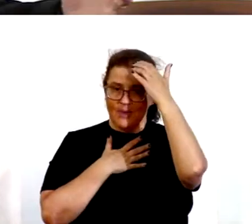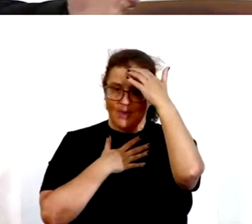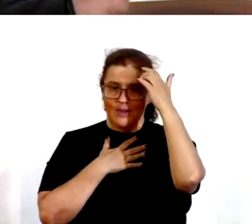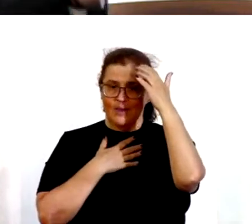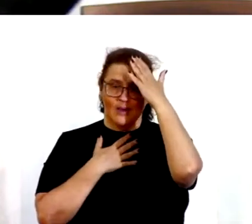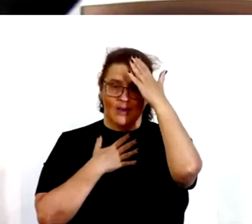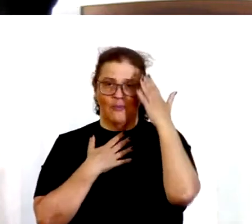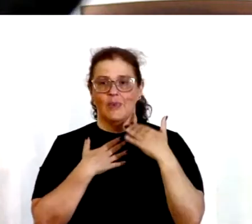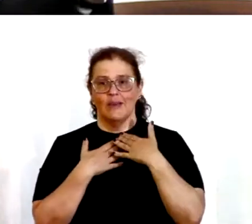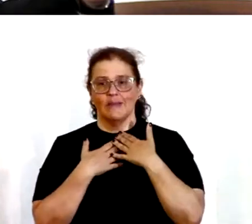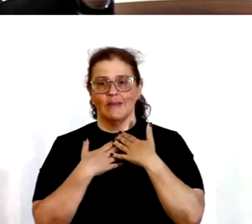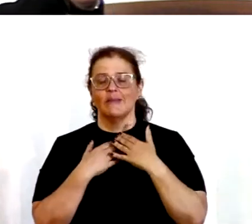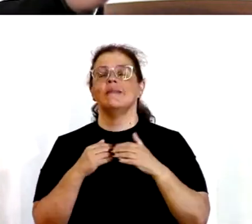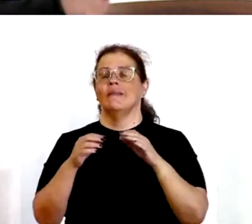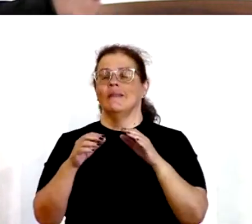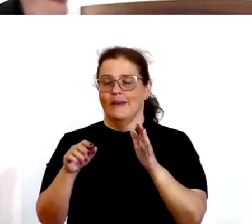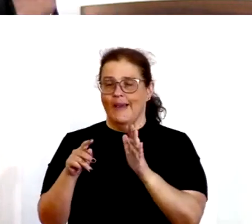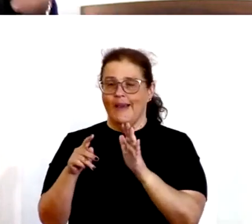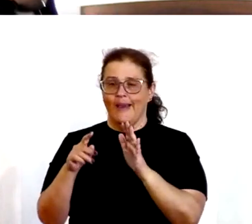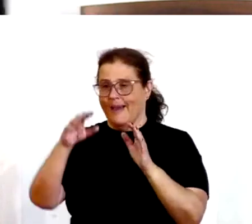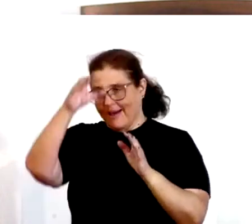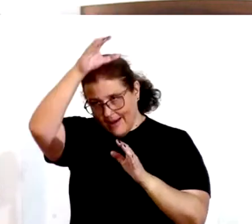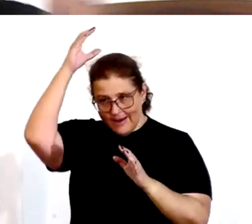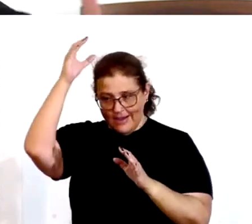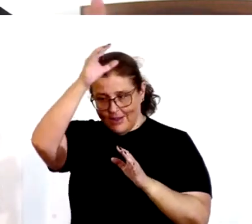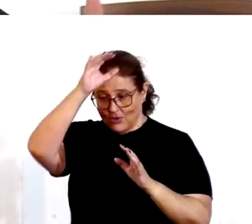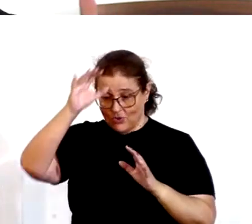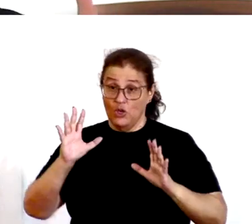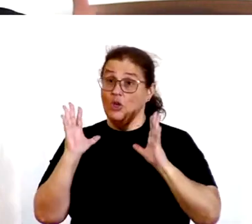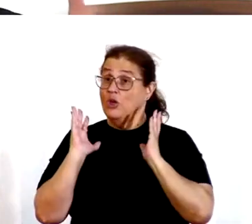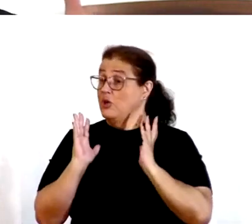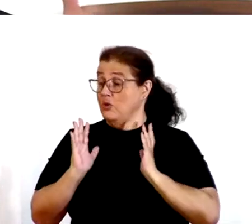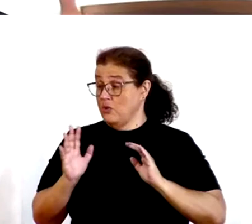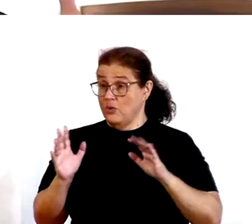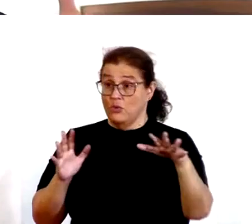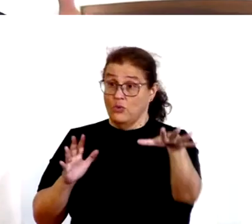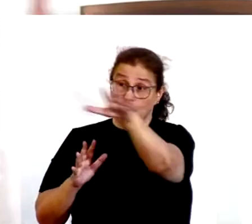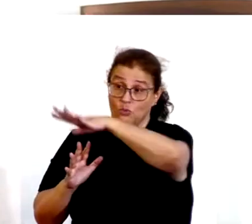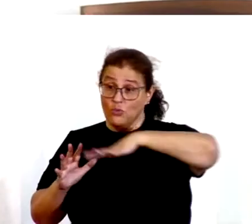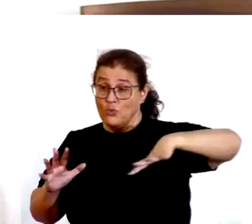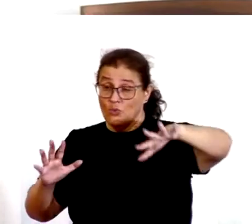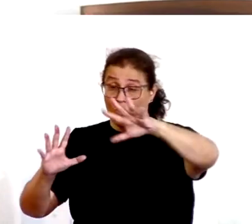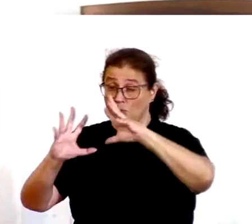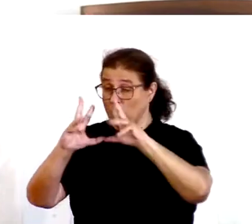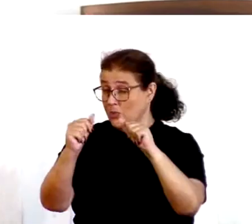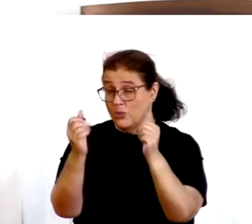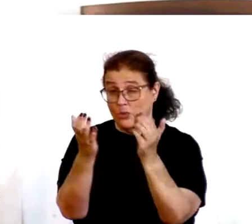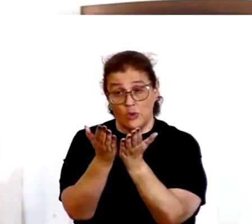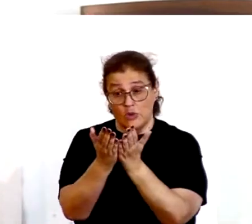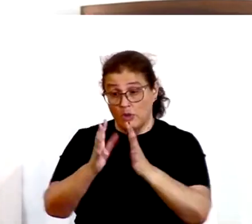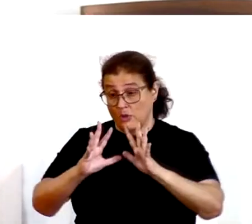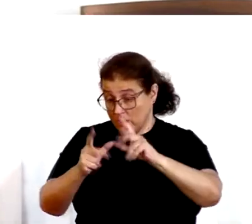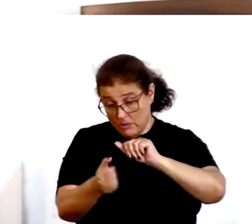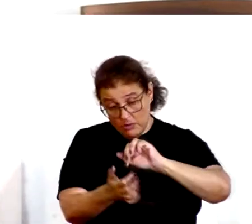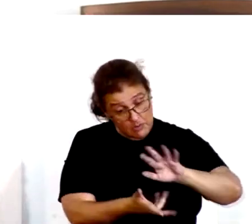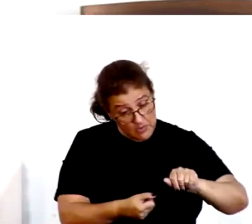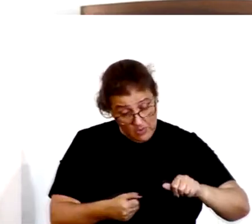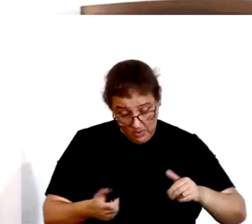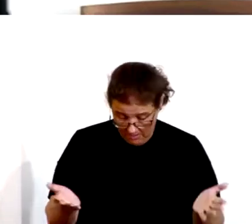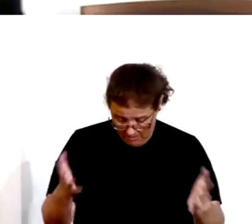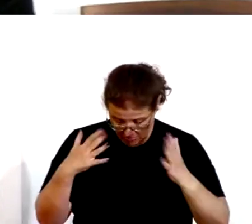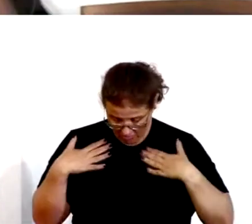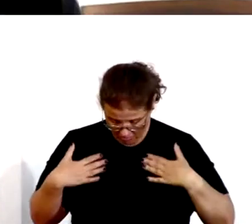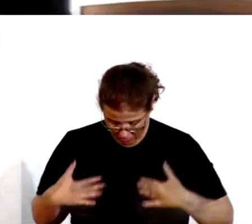direcionar os nossos membros. As partes motoras do nosso corpo